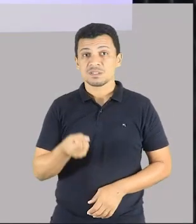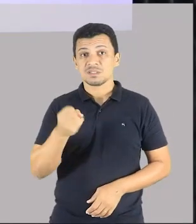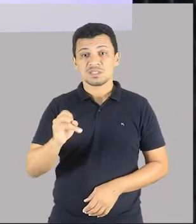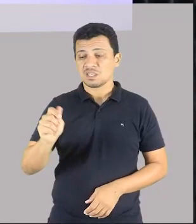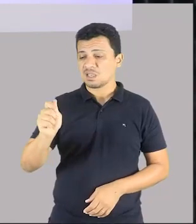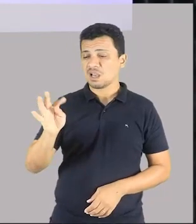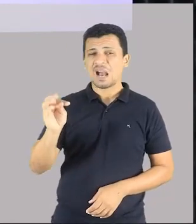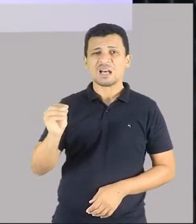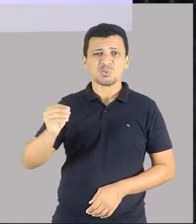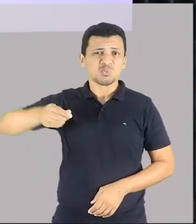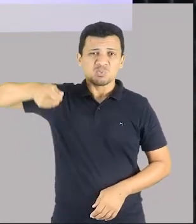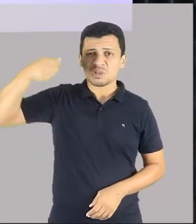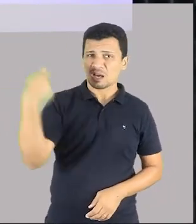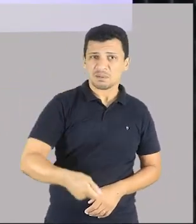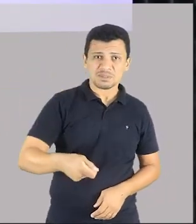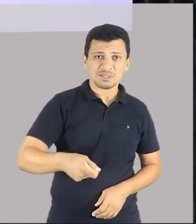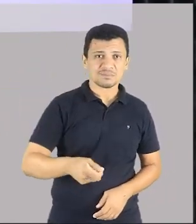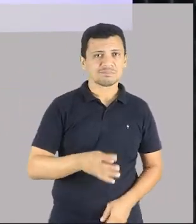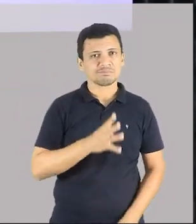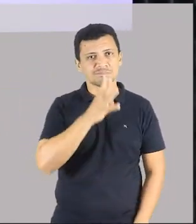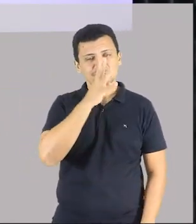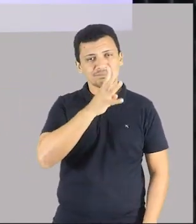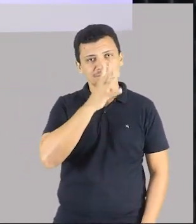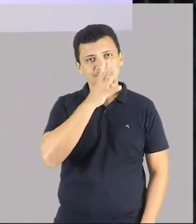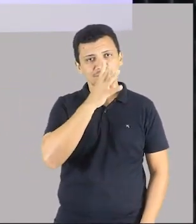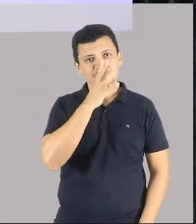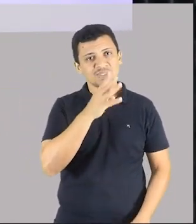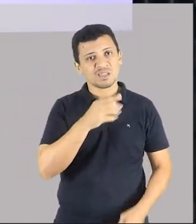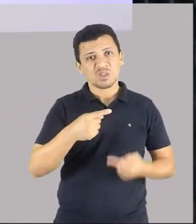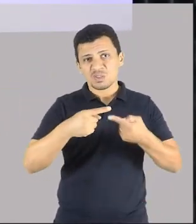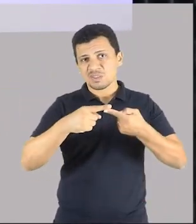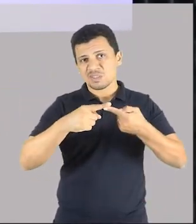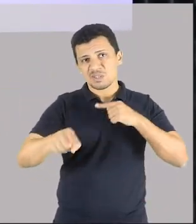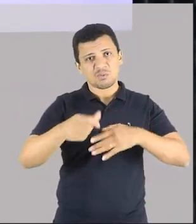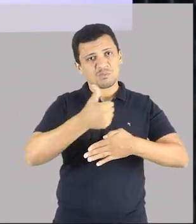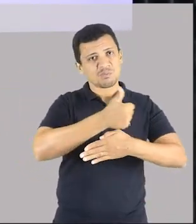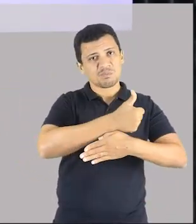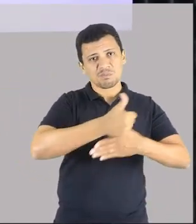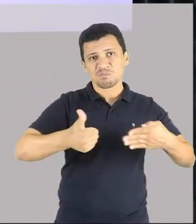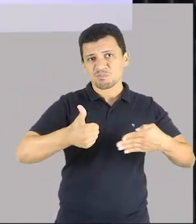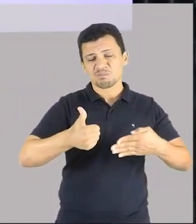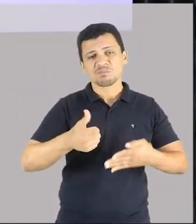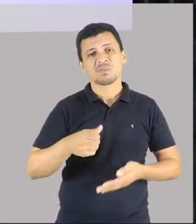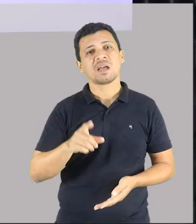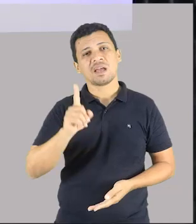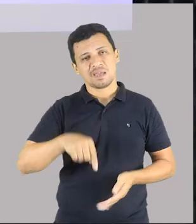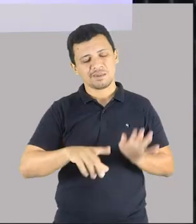é um abuso, e se é um abuso, ele é imoral, e se é imoral, ele é ilegal.